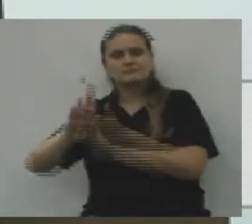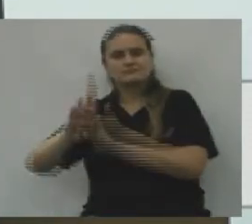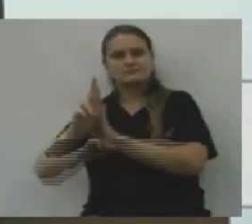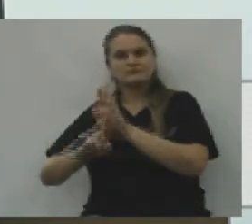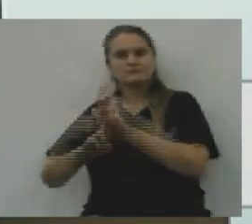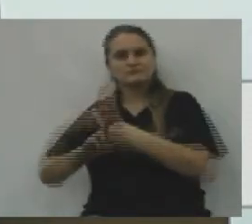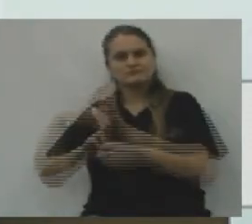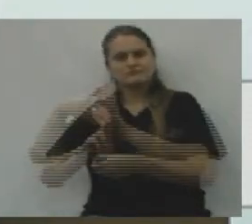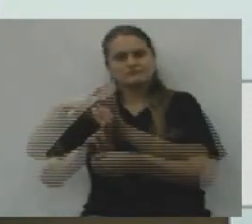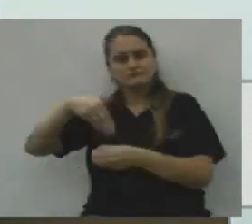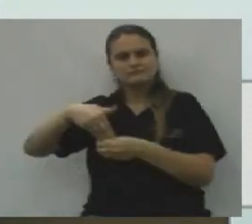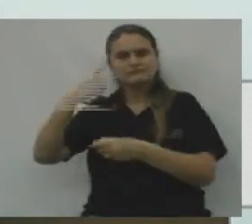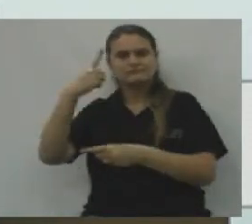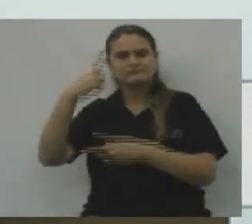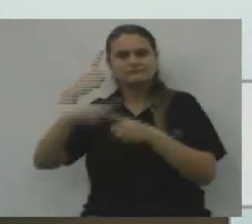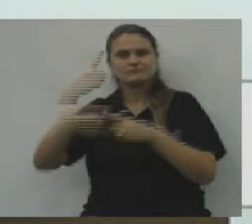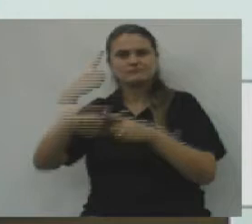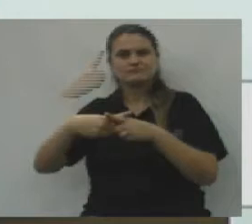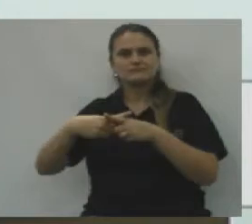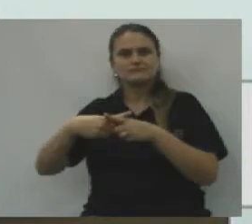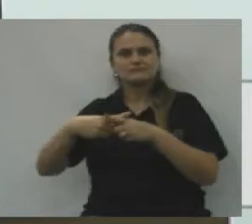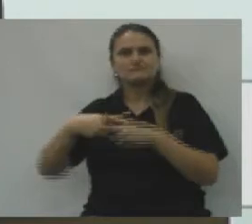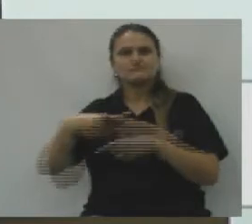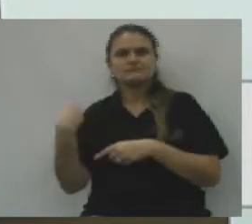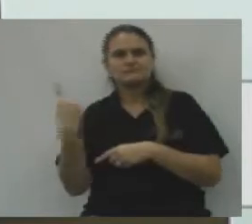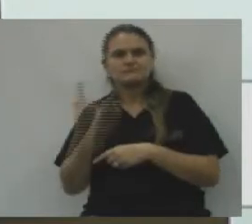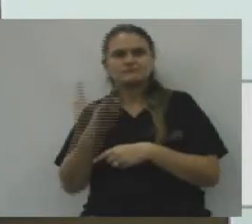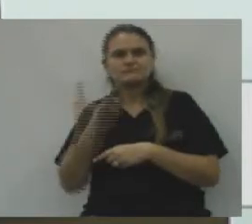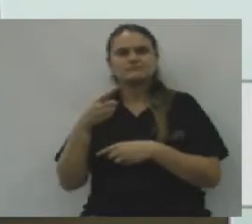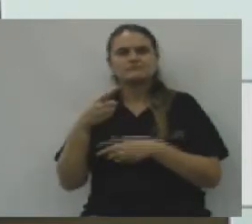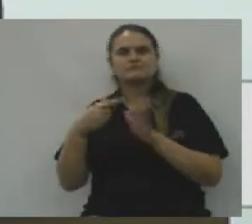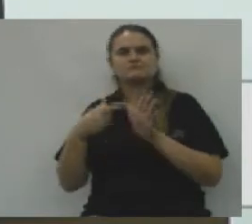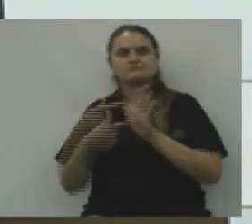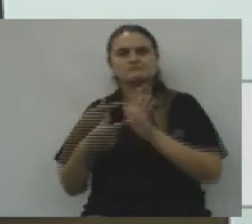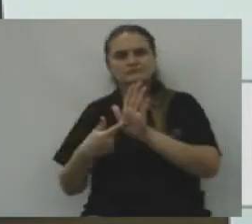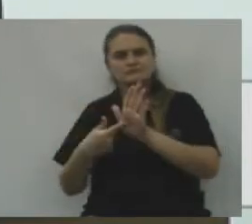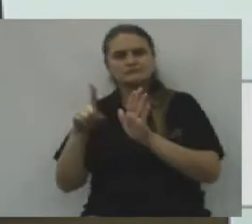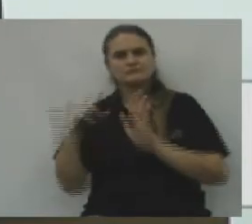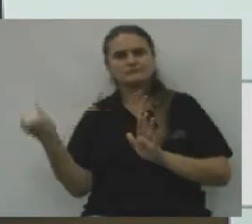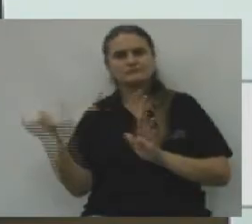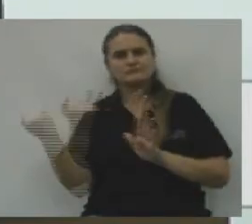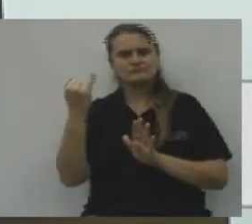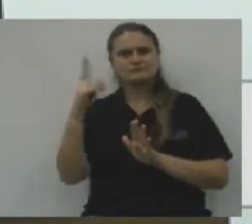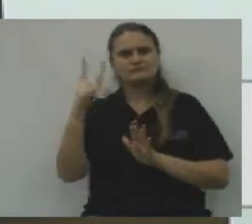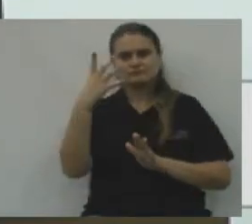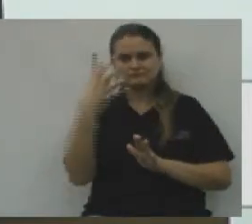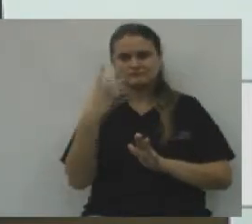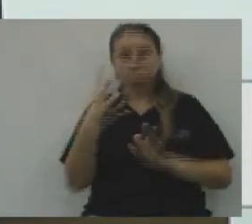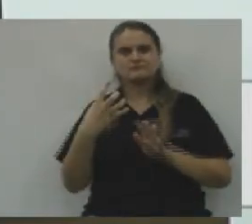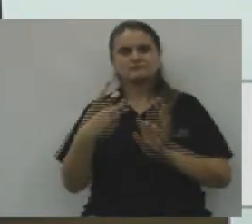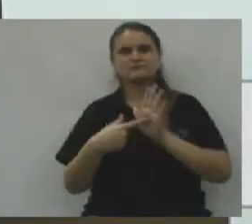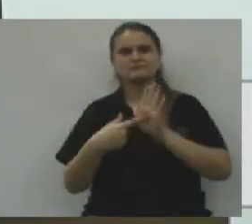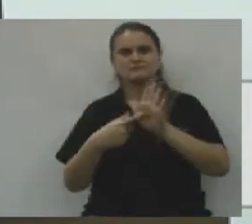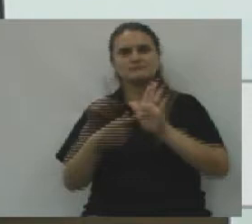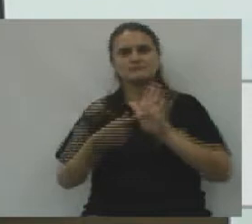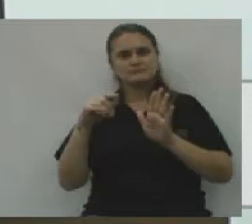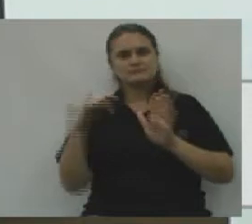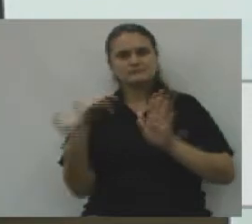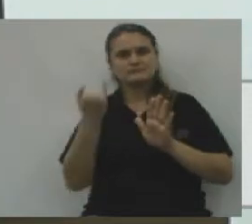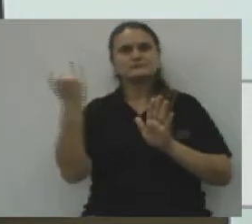turno único, para dar a importância, não só a celeridade, mas demonstrar a importância